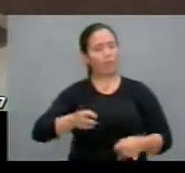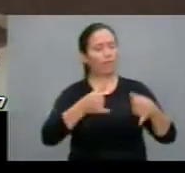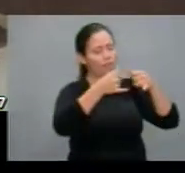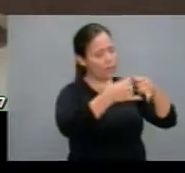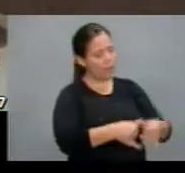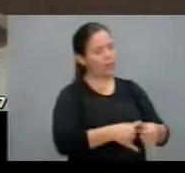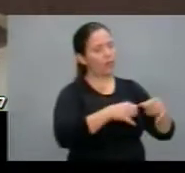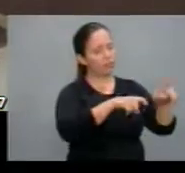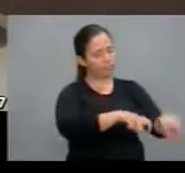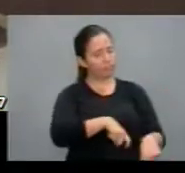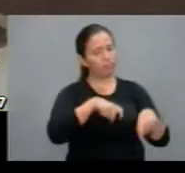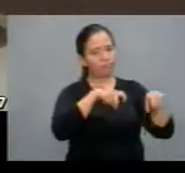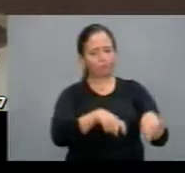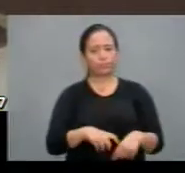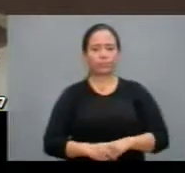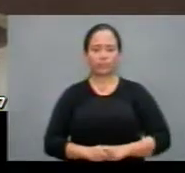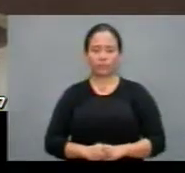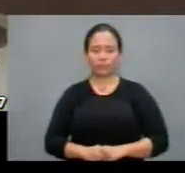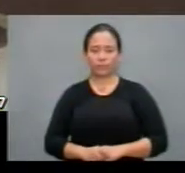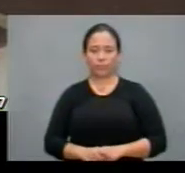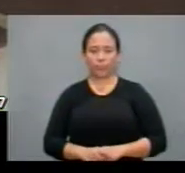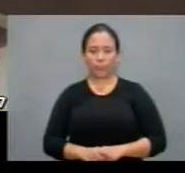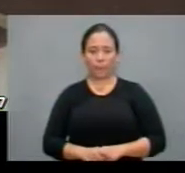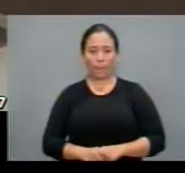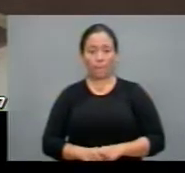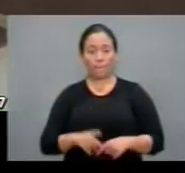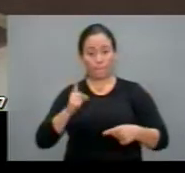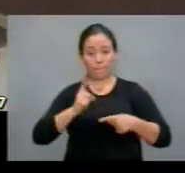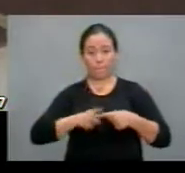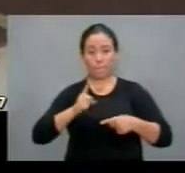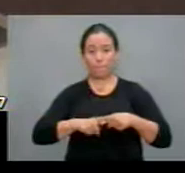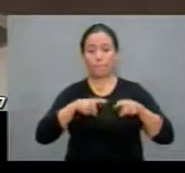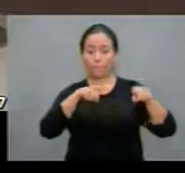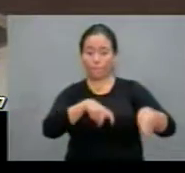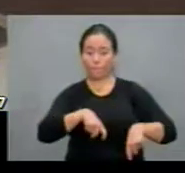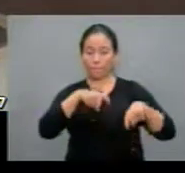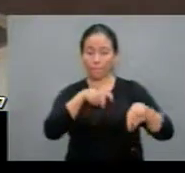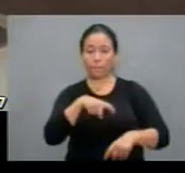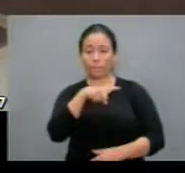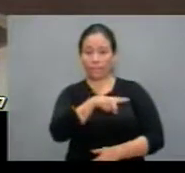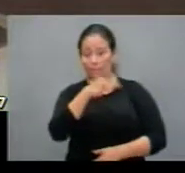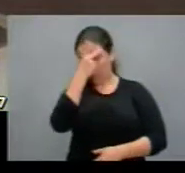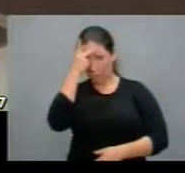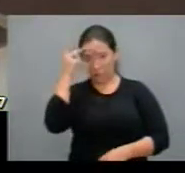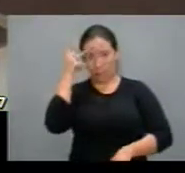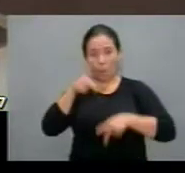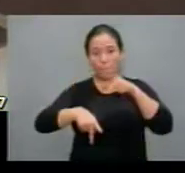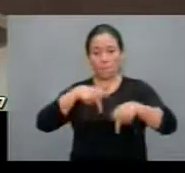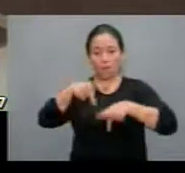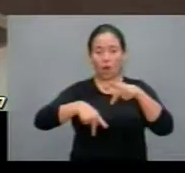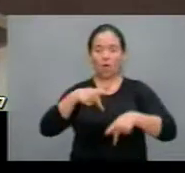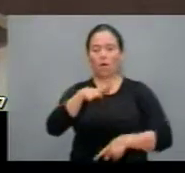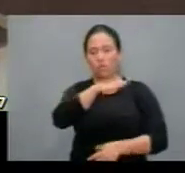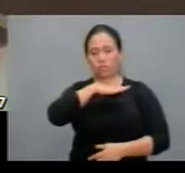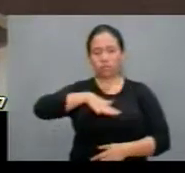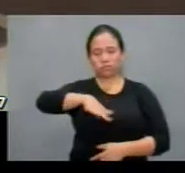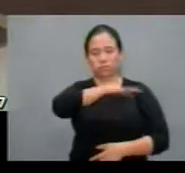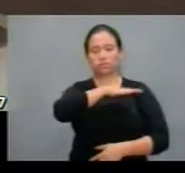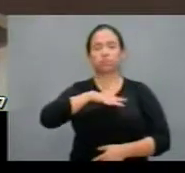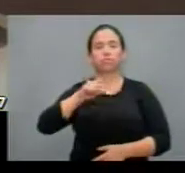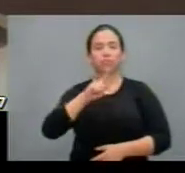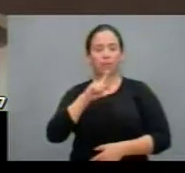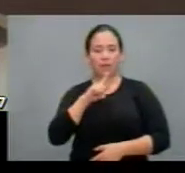nobre serviço ambiental, porque os camponeses, os povos do campo, os povos tradicionais,